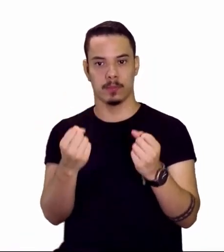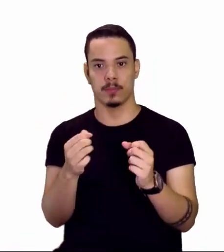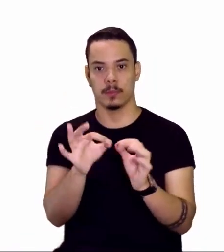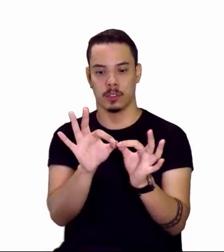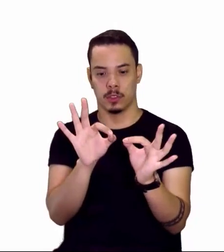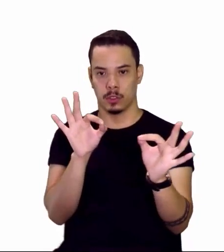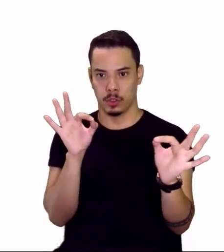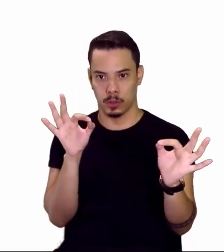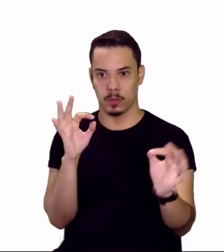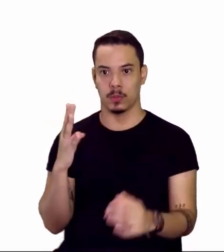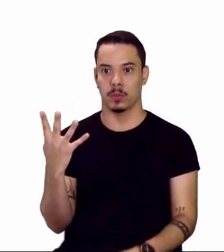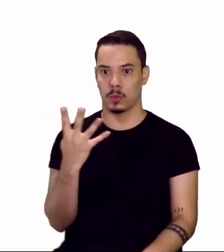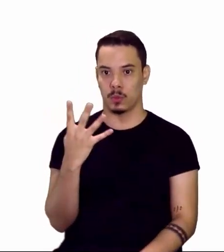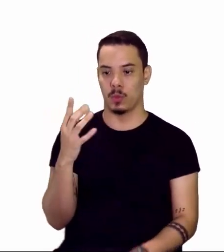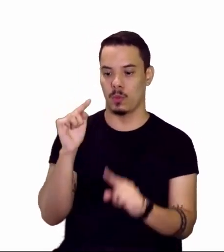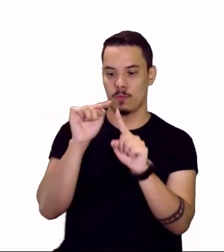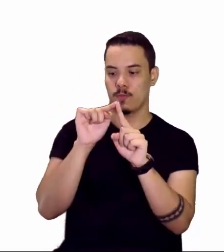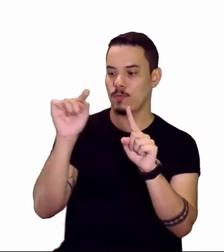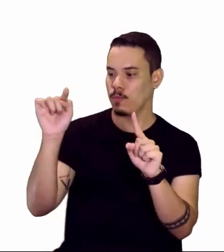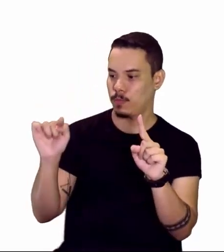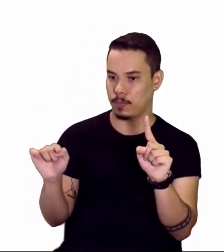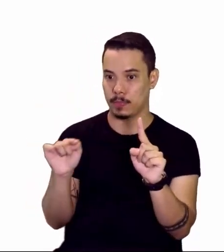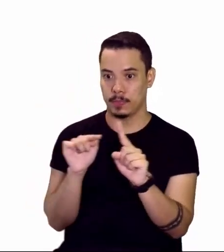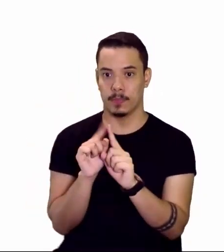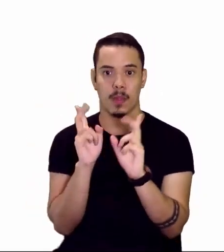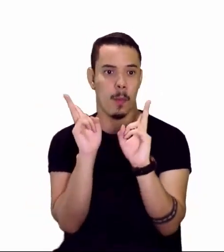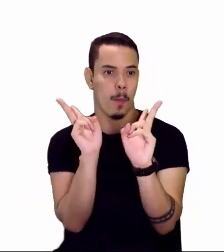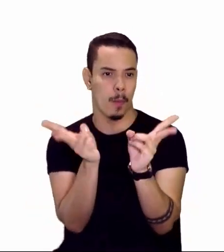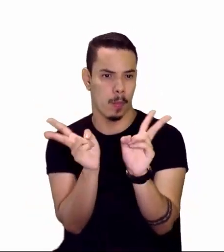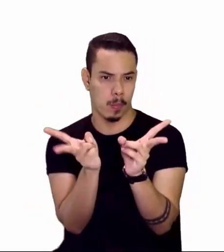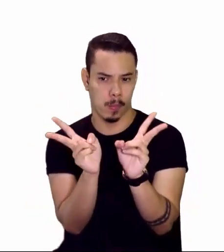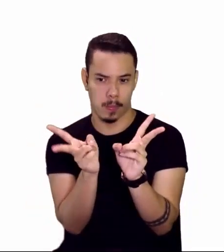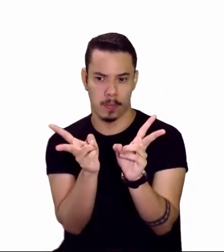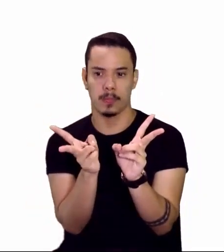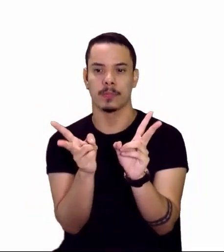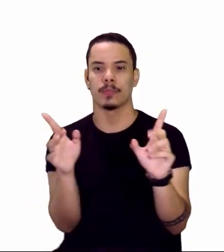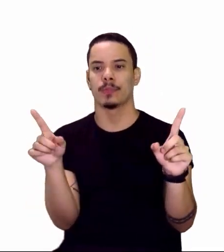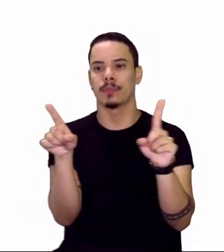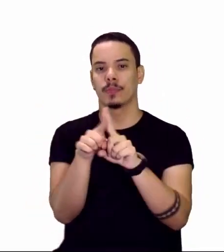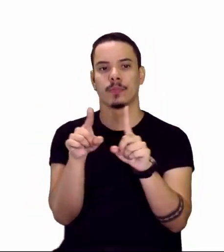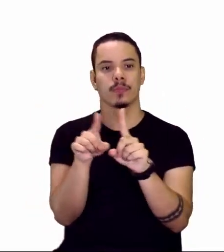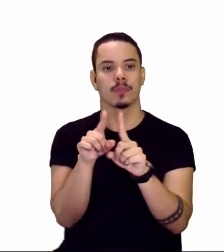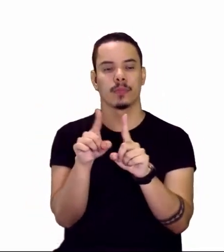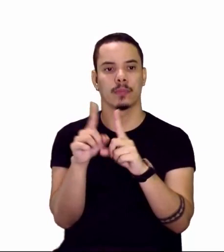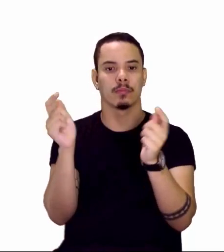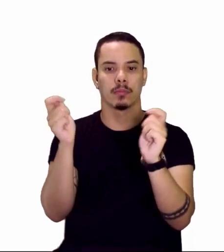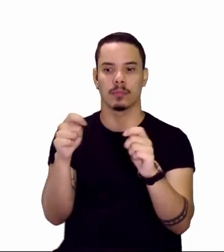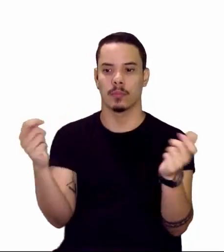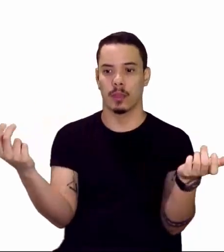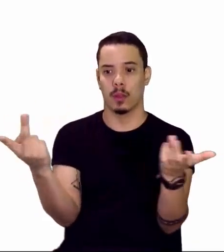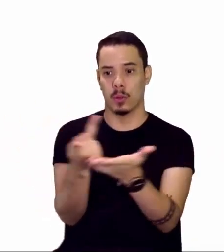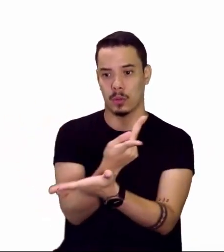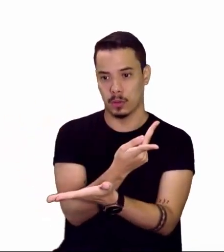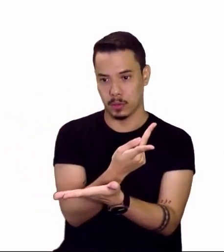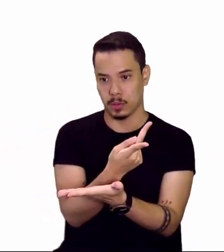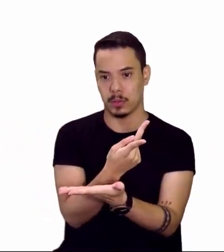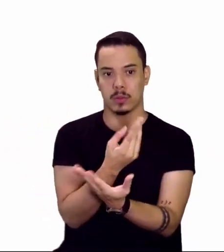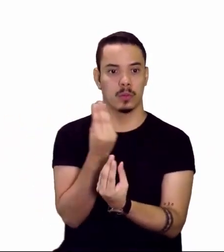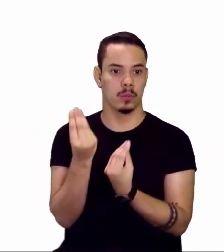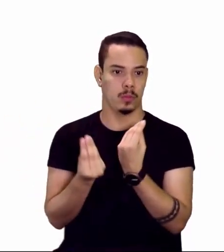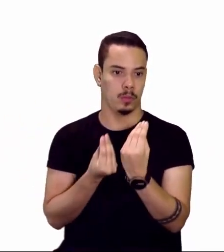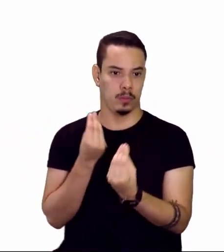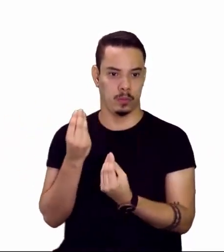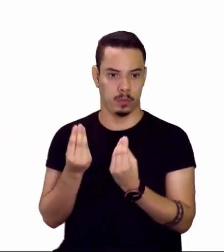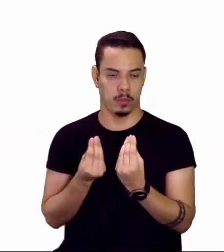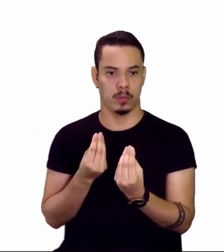entre os 4 gestos que partem de um mesmo ponto. E aconteceu com